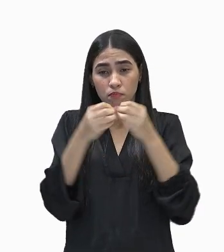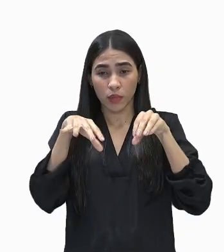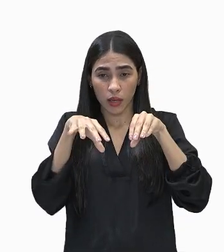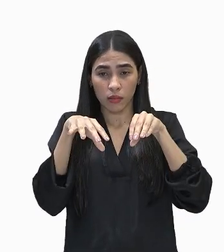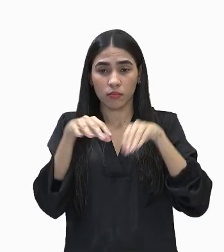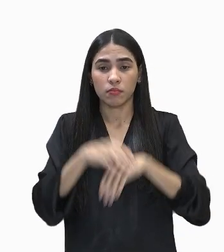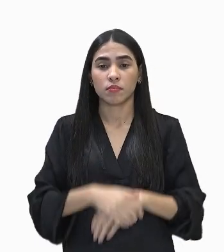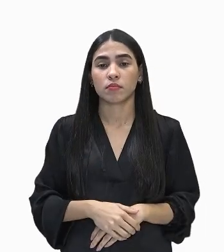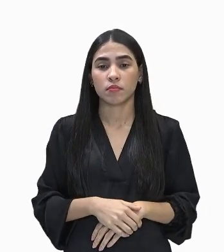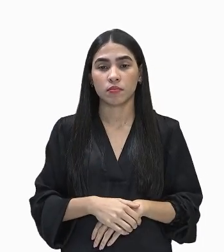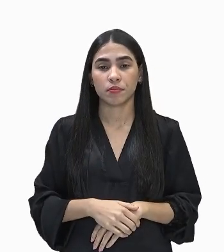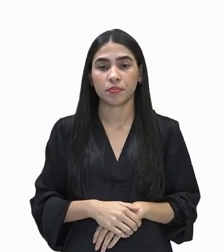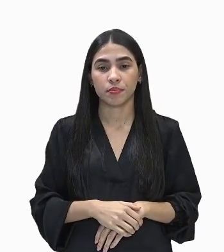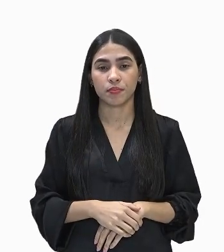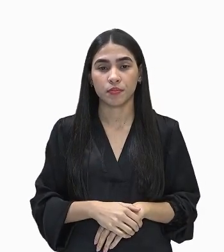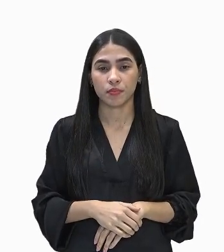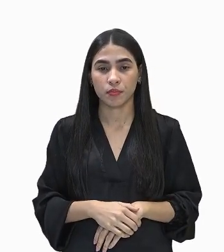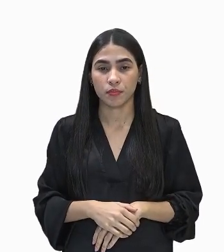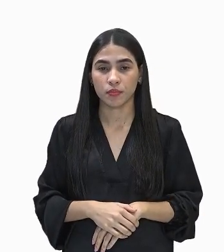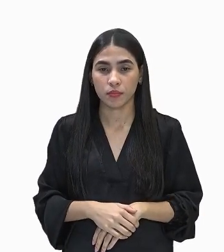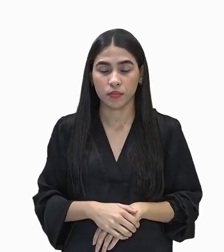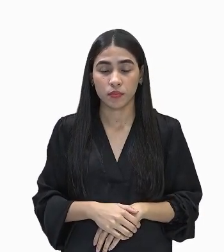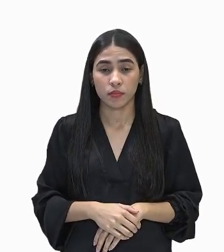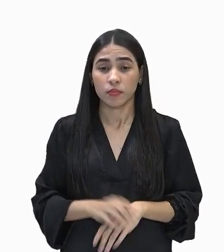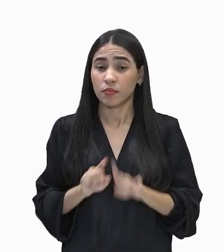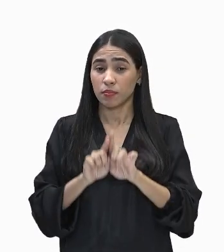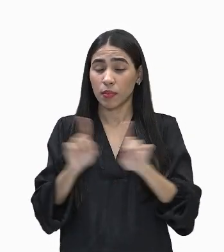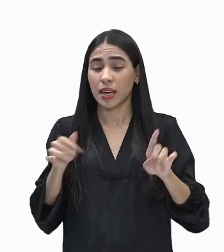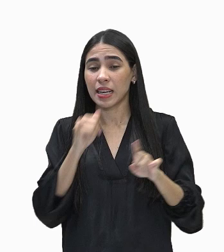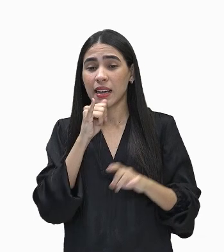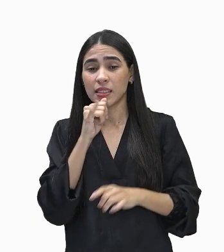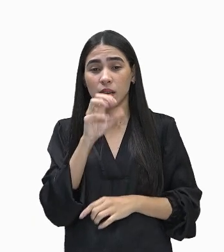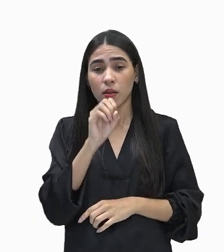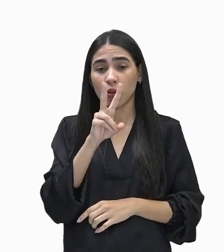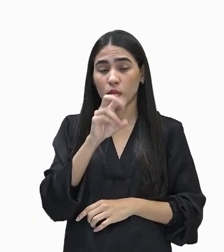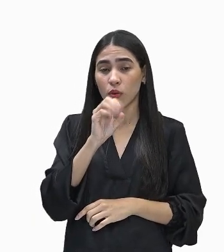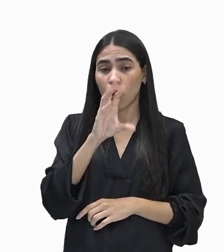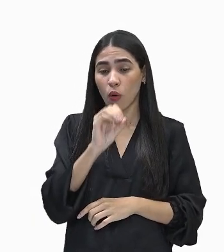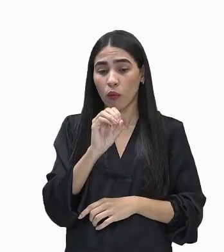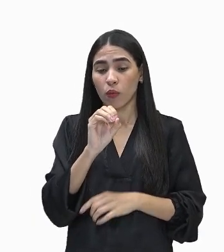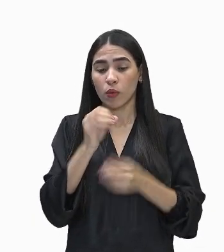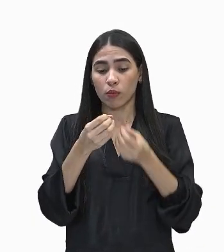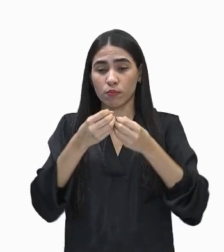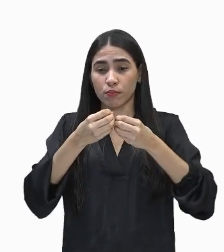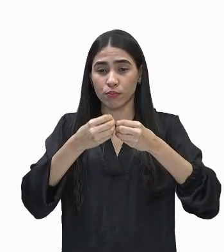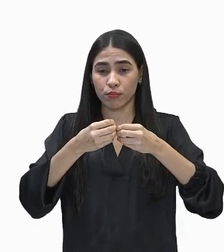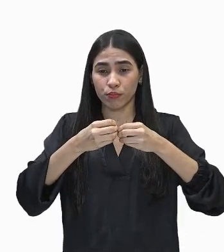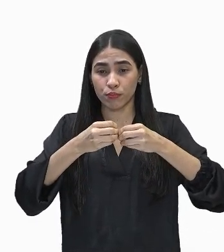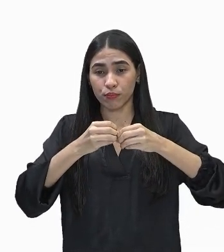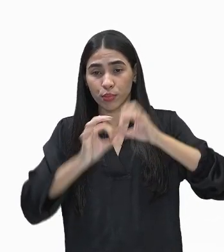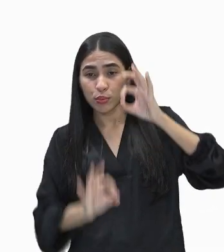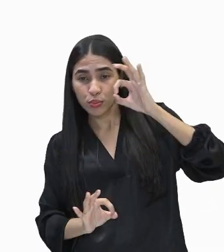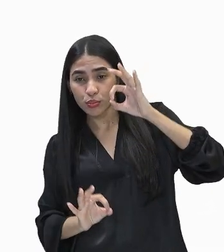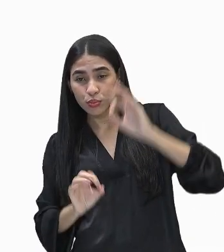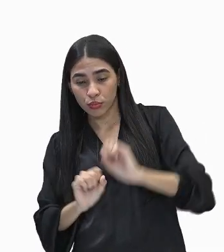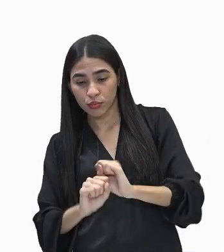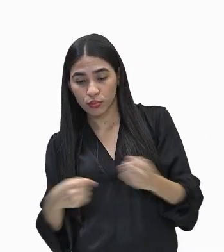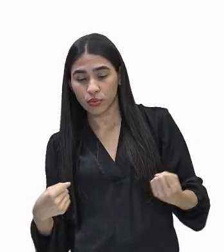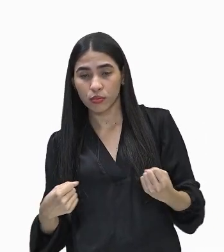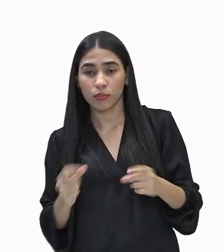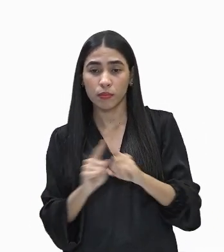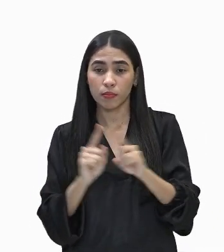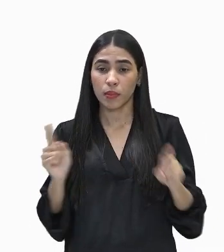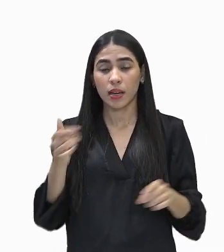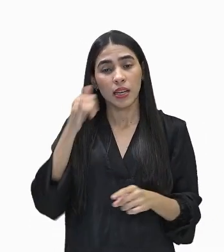né? Choques, impactos. É claro que uma queda não vai simplesmente impedir que ele se parta, mas são